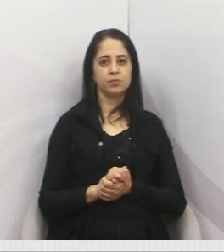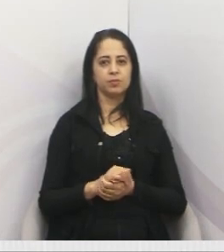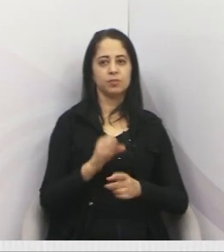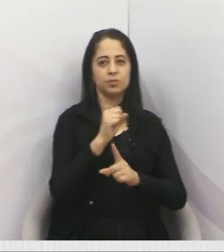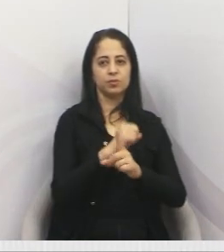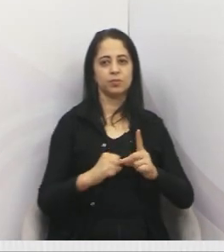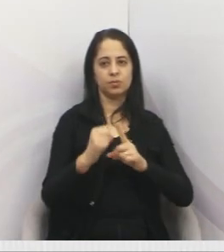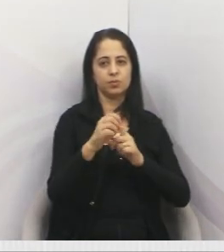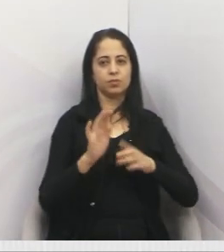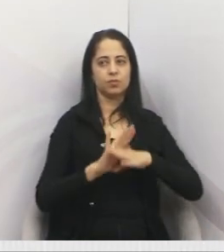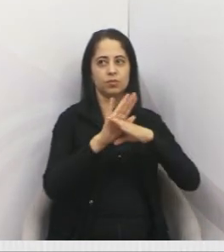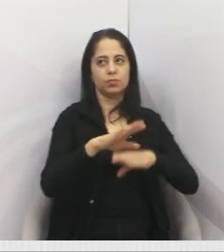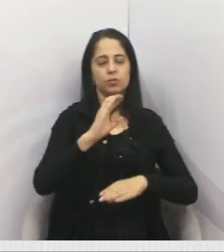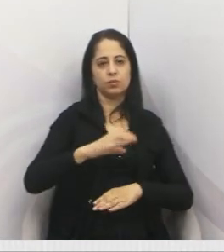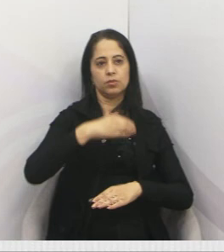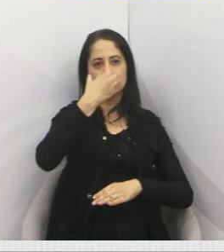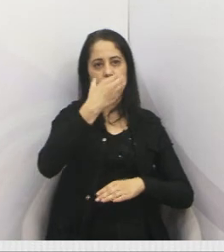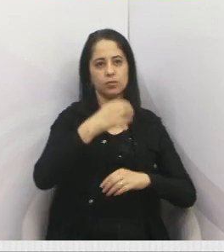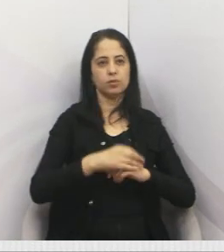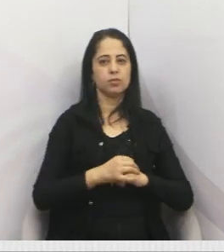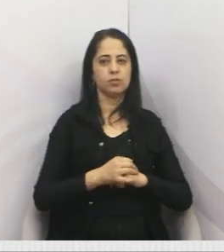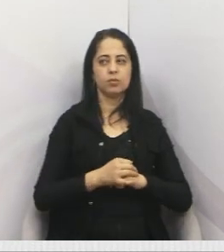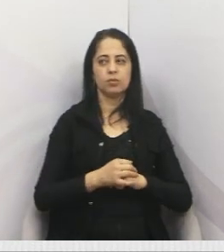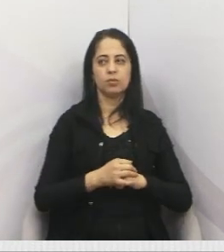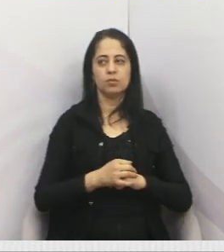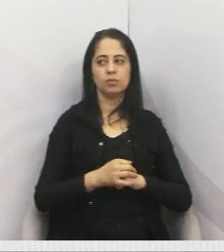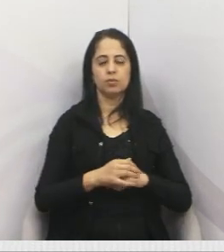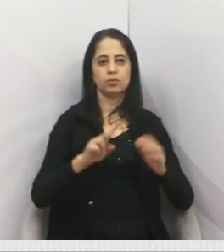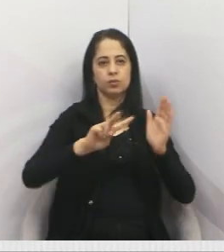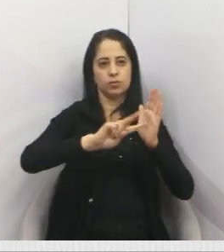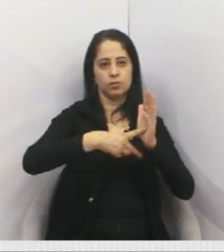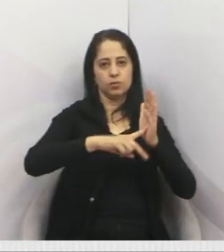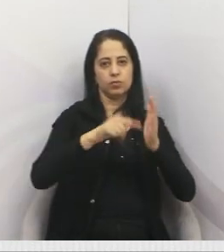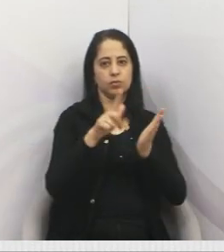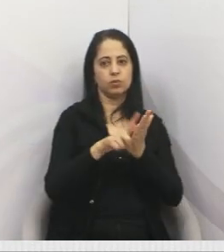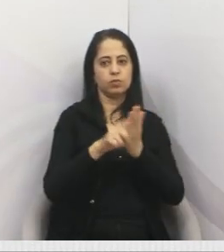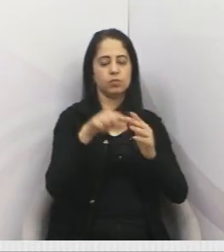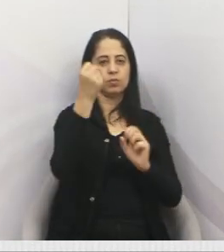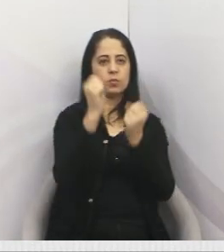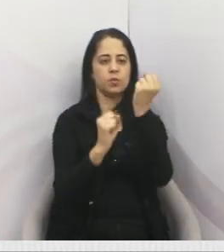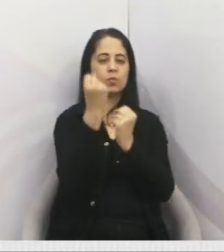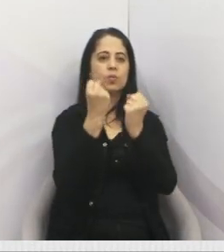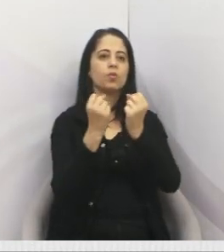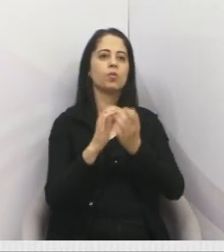Movimentos populares, Jardim Paraíso, Jardim Holanda, entidades de classe, Sindicato dos Papeleiros,